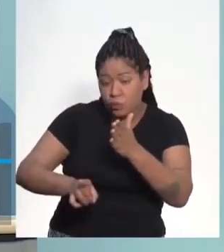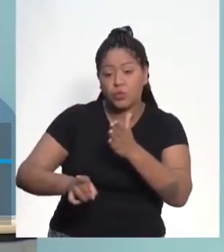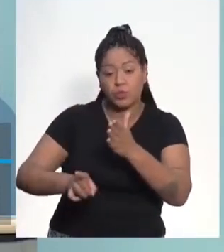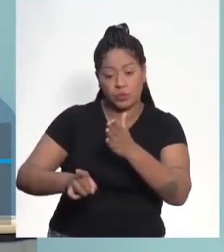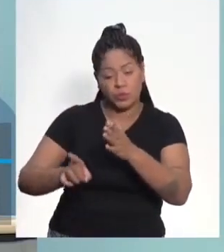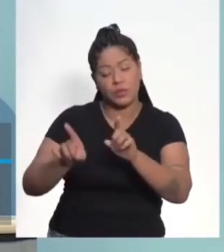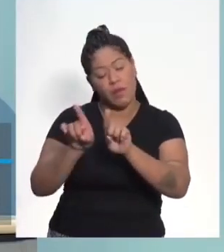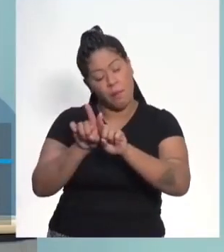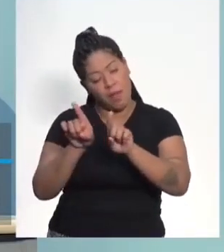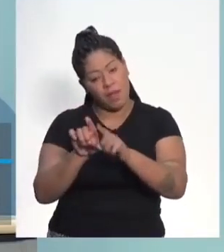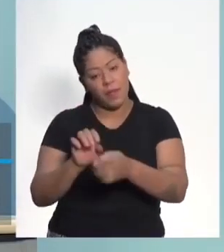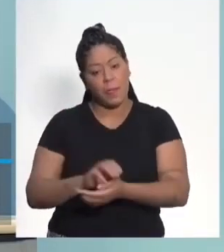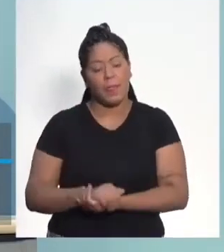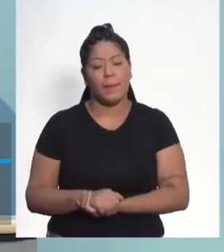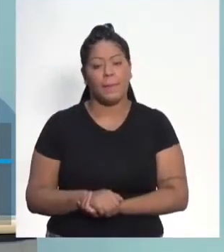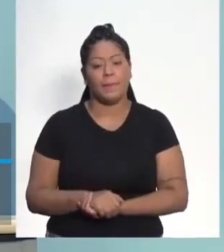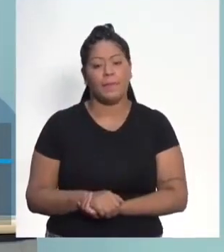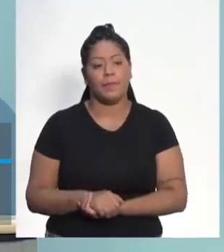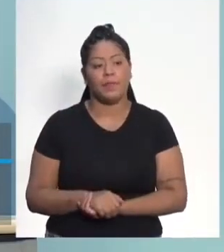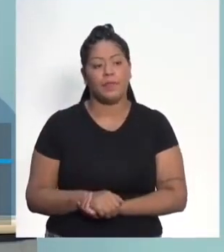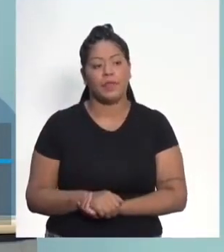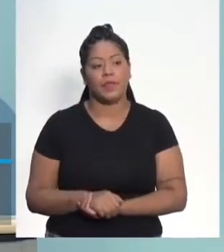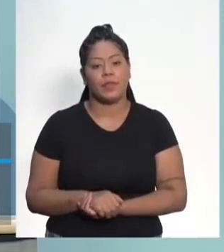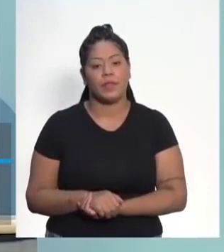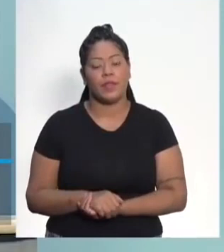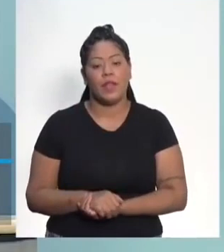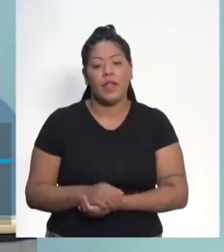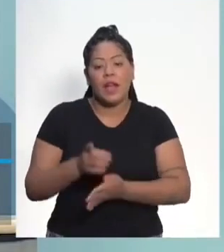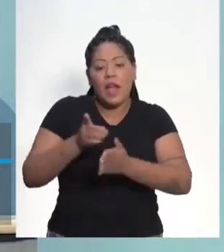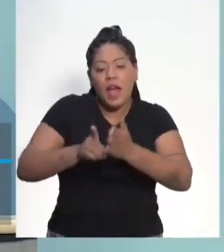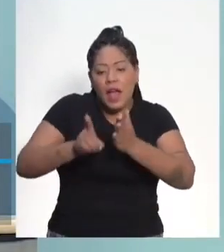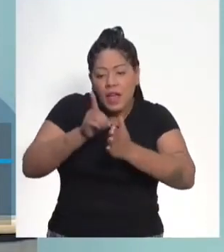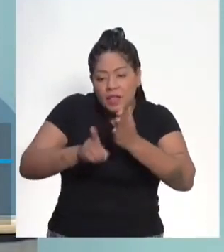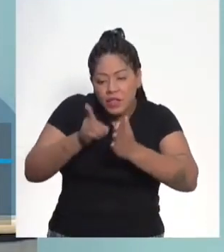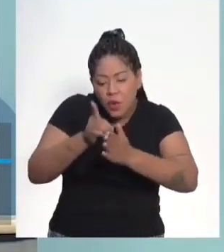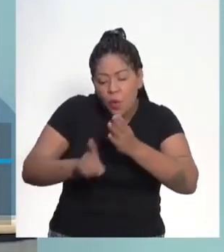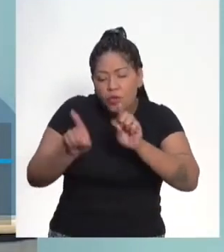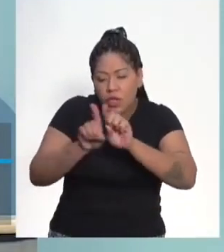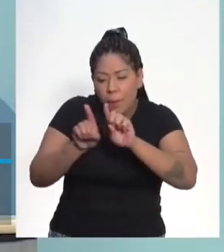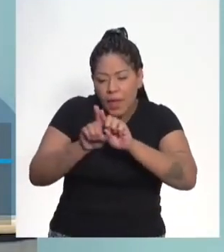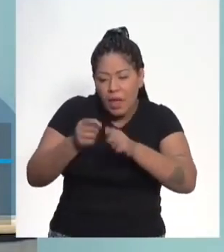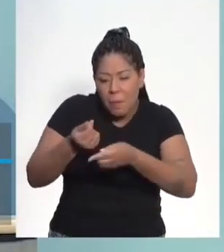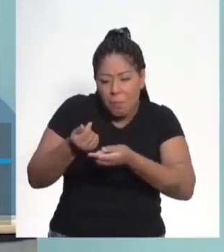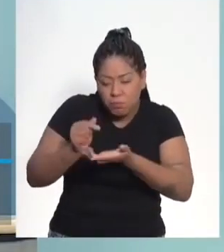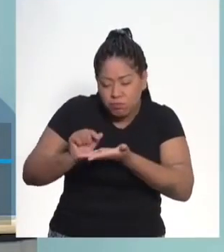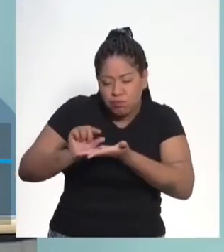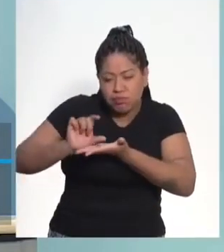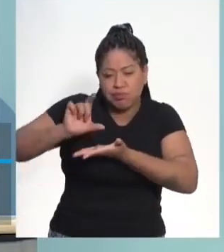Maria Regina, os alunos dela. Acréscimos e descontos. Certo.